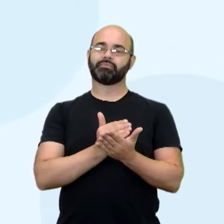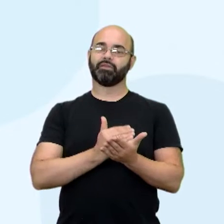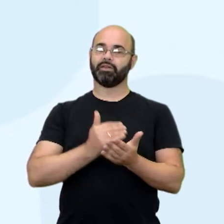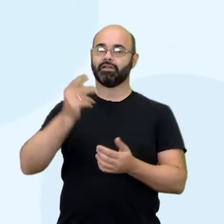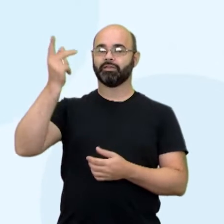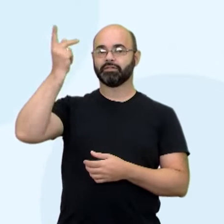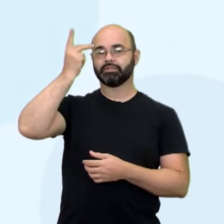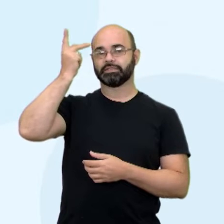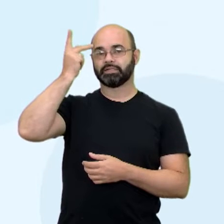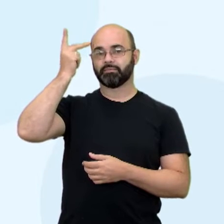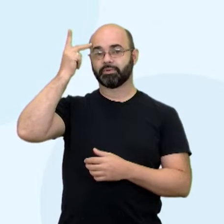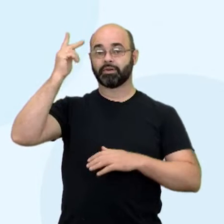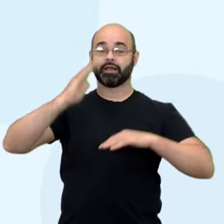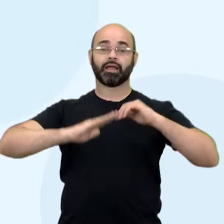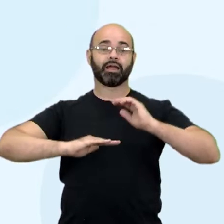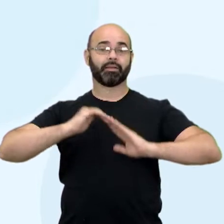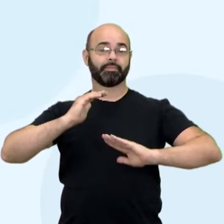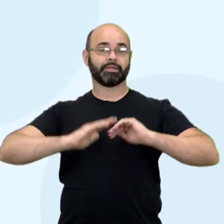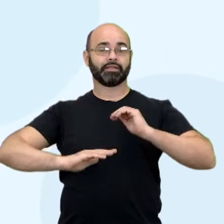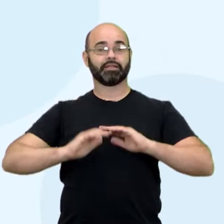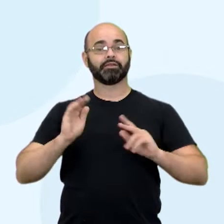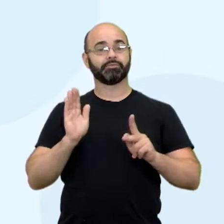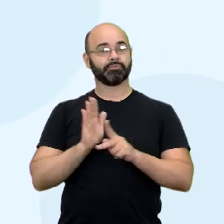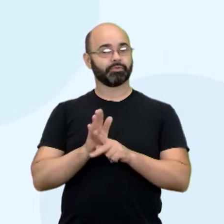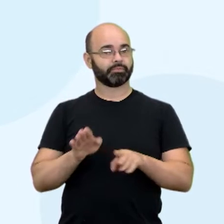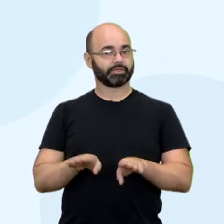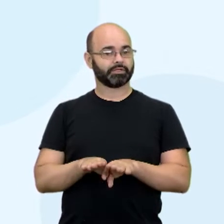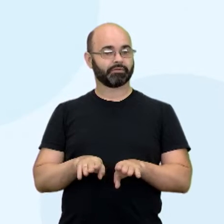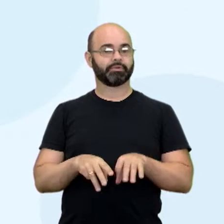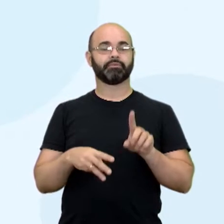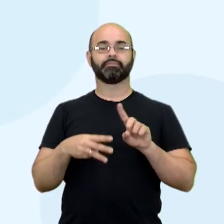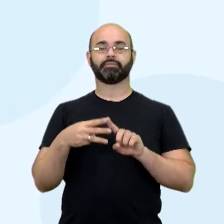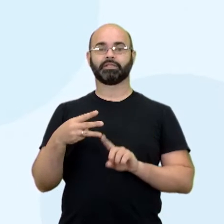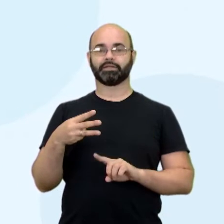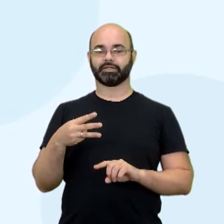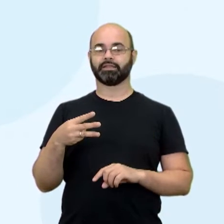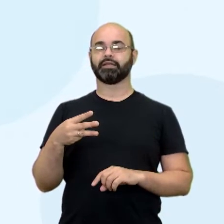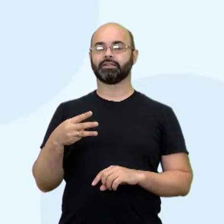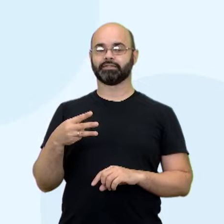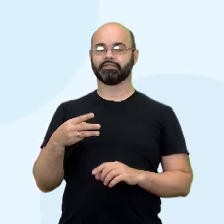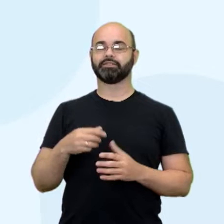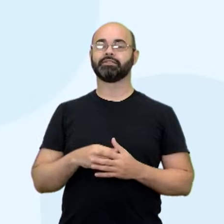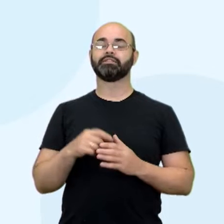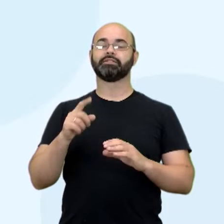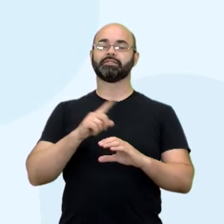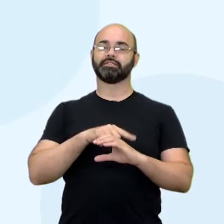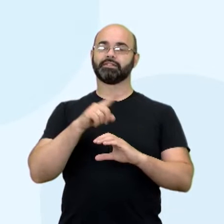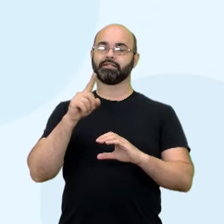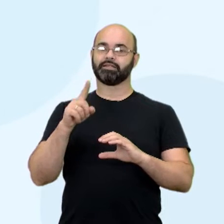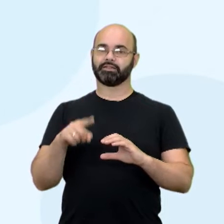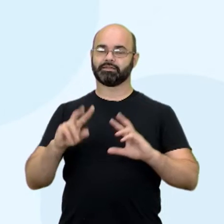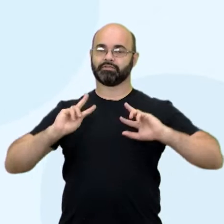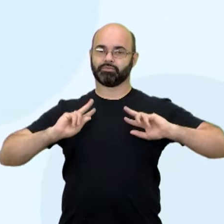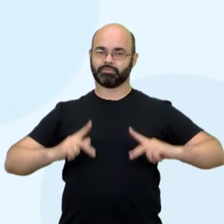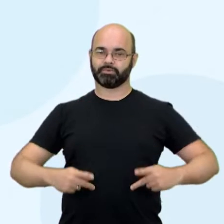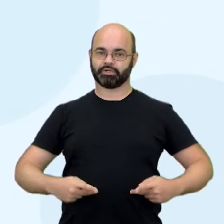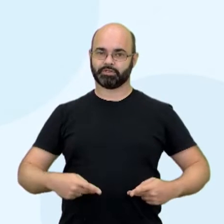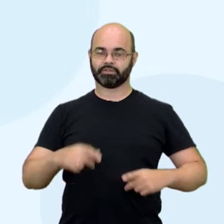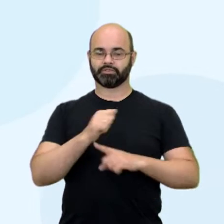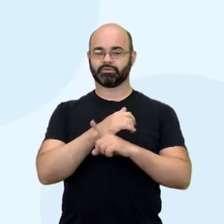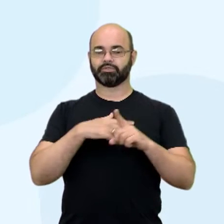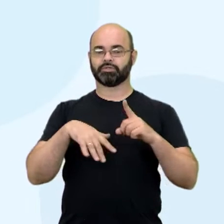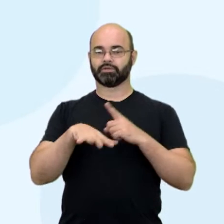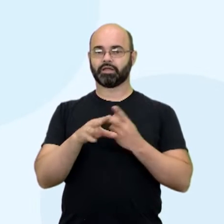habilidades do currículo paulista, tá lá, ó. São 3 habilidades das ciências humanas, sociais e aplicadas, né? A